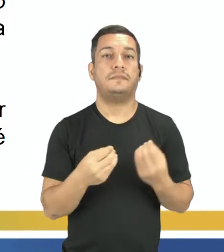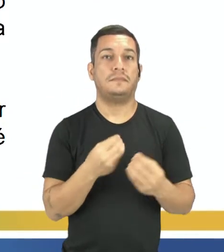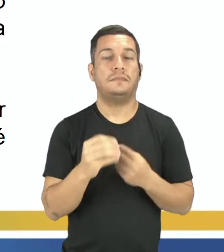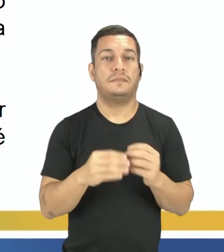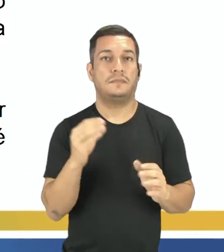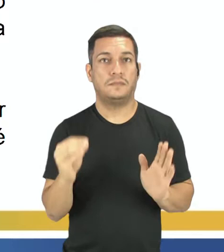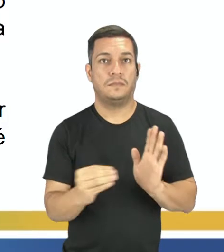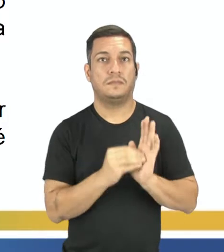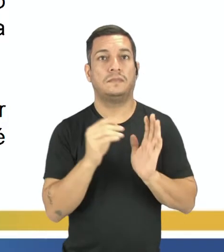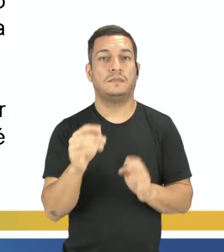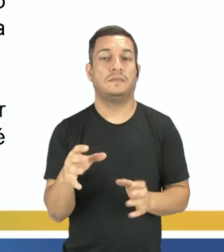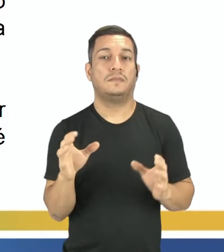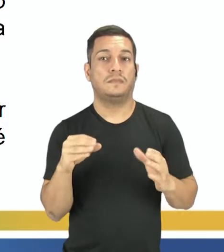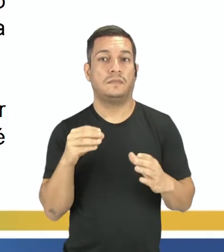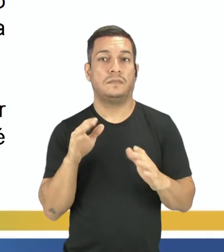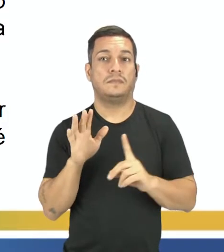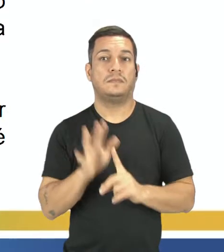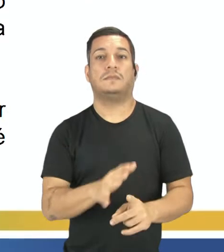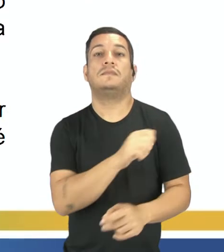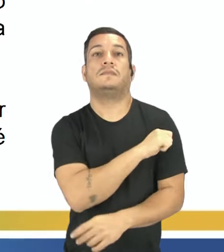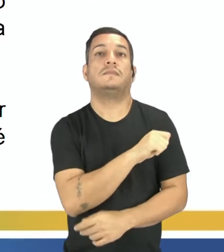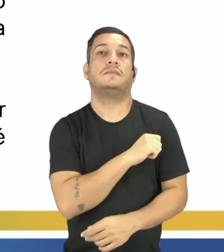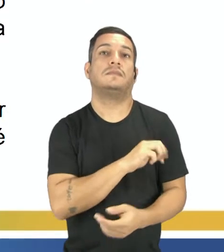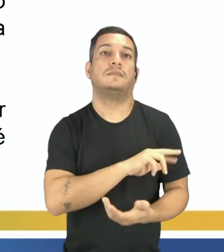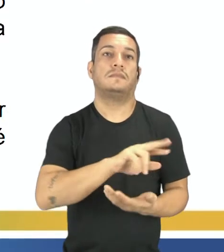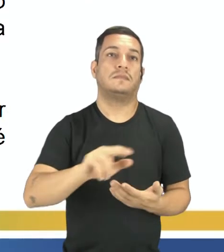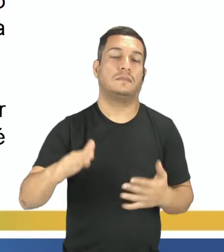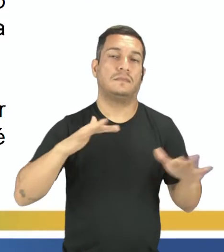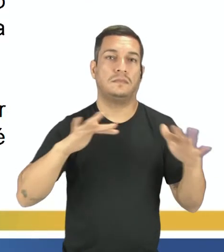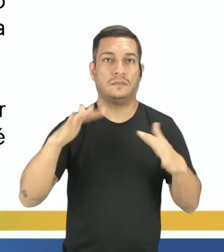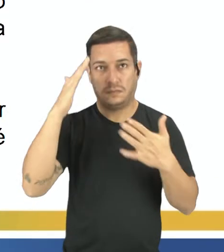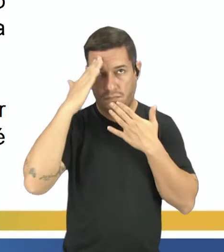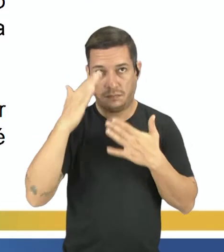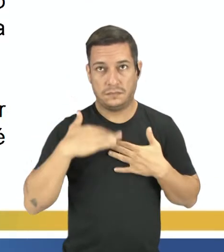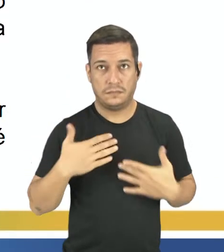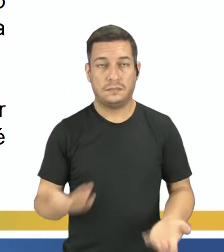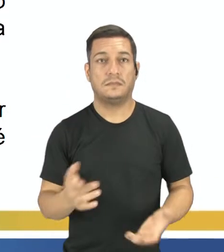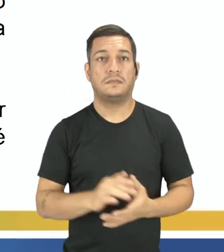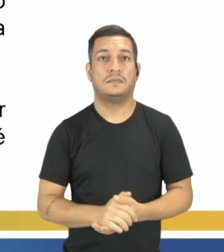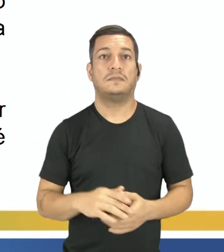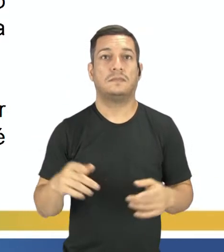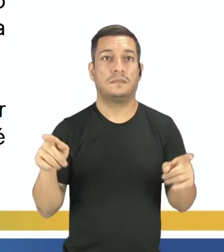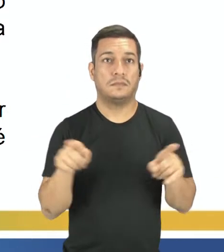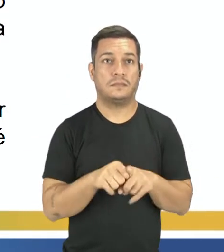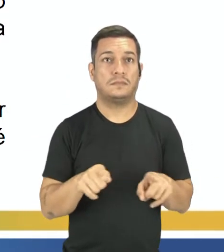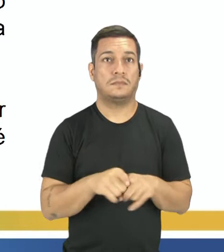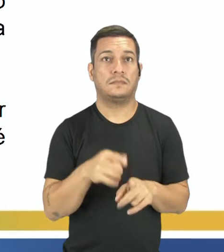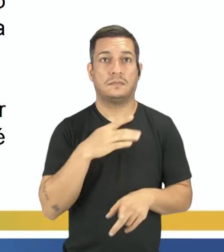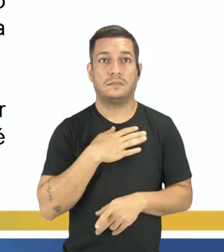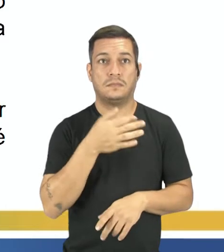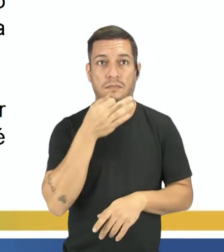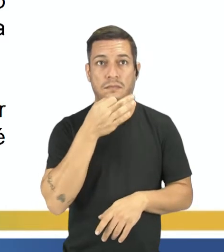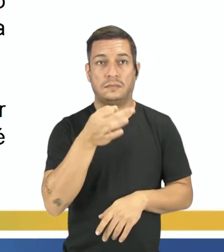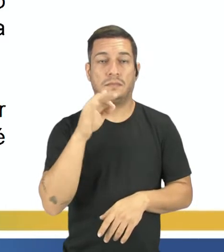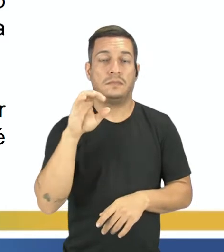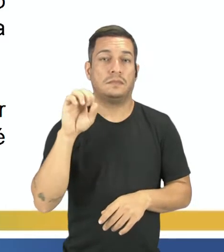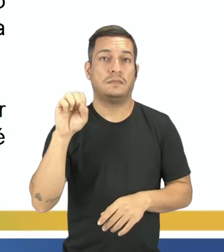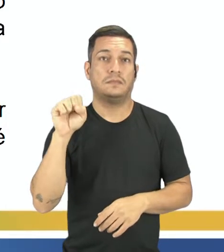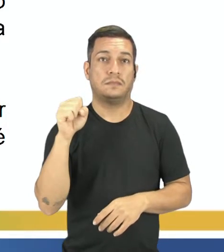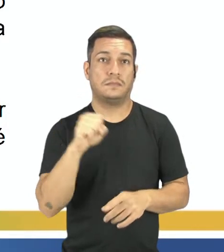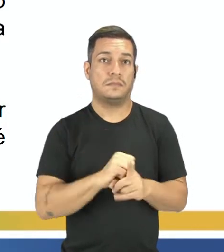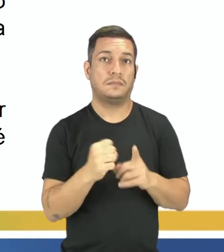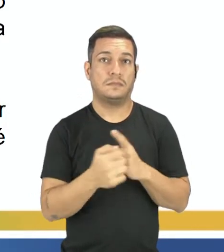de introduzir os alunos no universo da cultura corporal de movimento. A educação física crítico-social tem